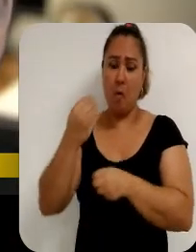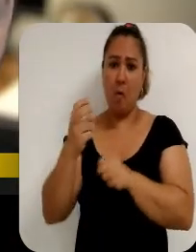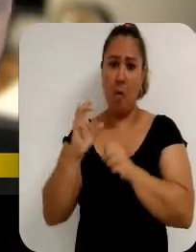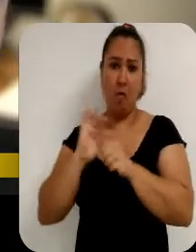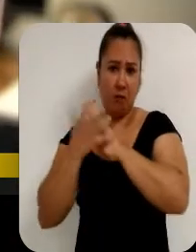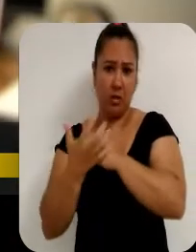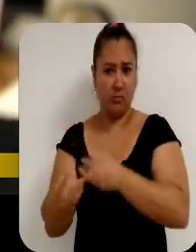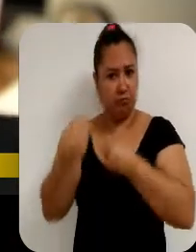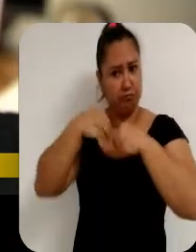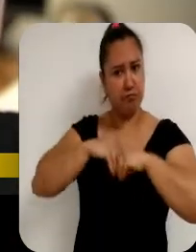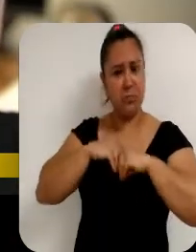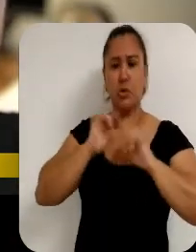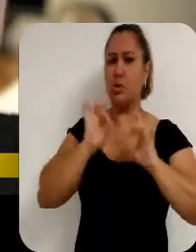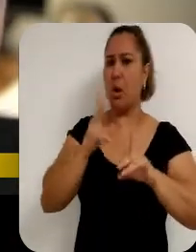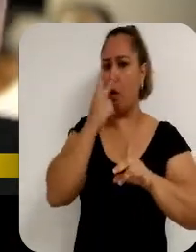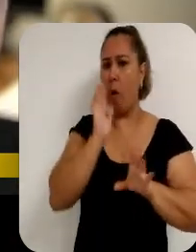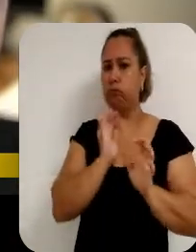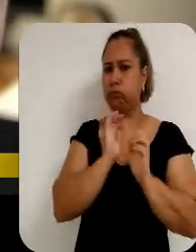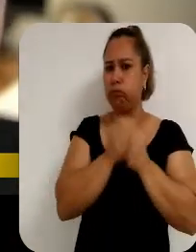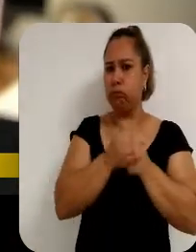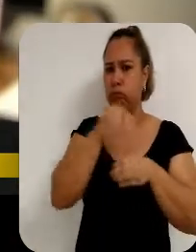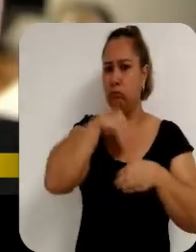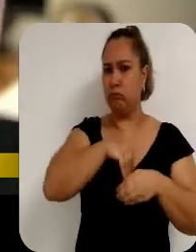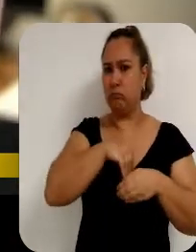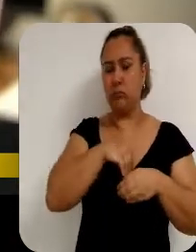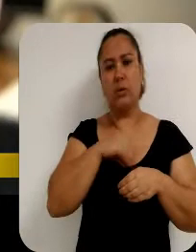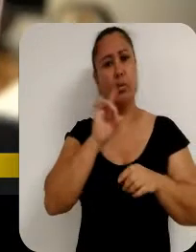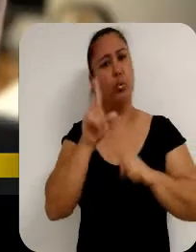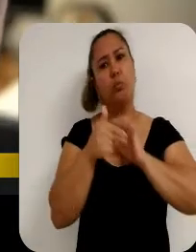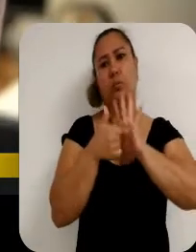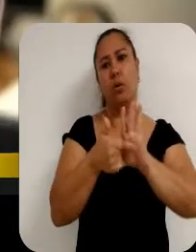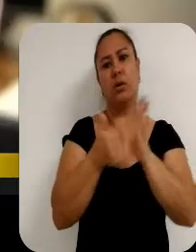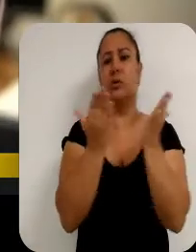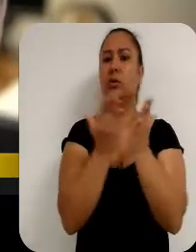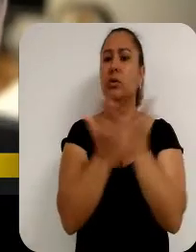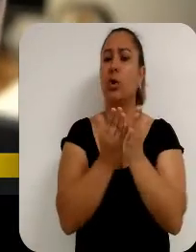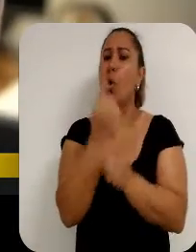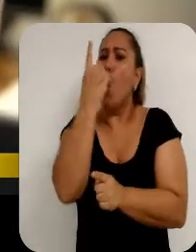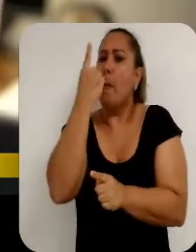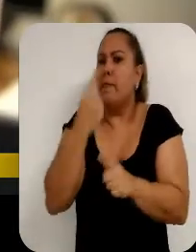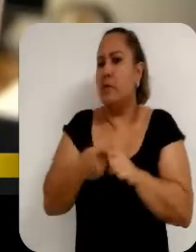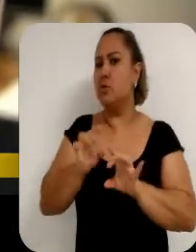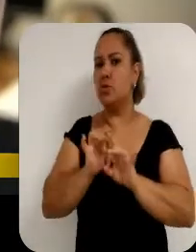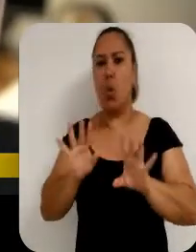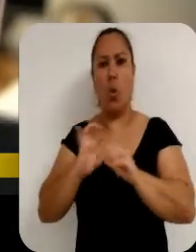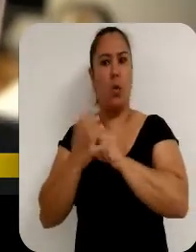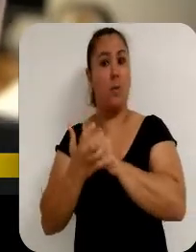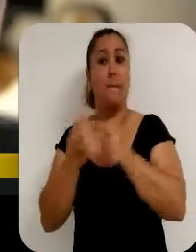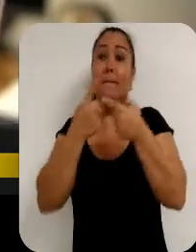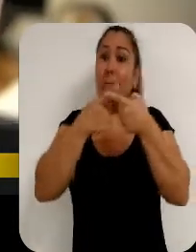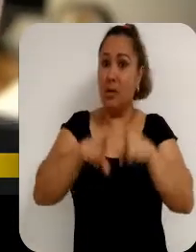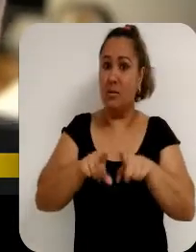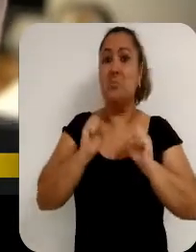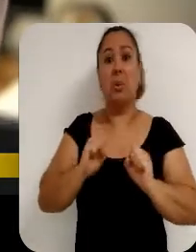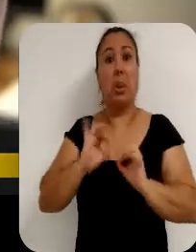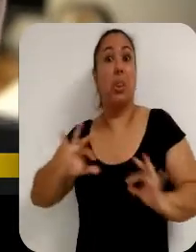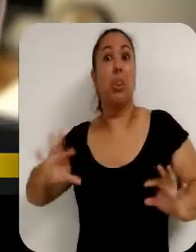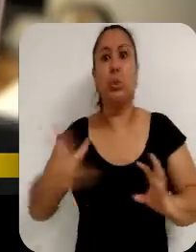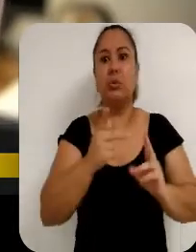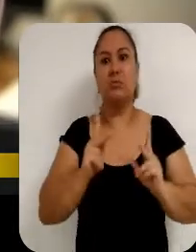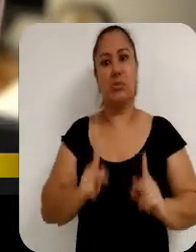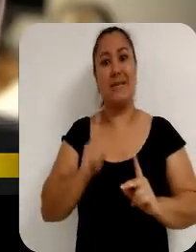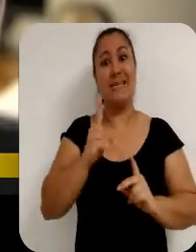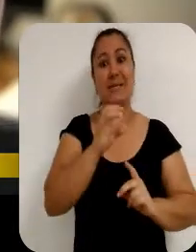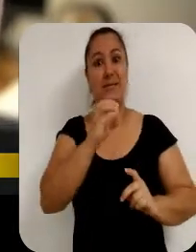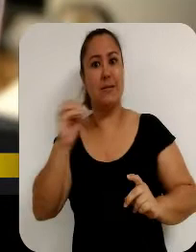uma vez. Mas, potencialmente, todas as pessoas podem pegar ele. Esse estudo que foi fazer a simulação do que aconteceria na